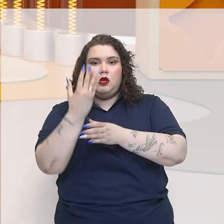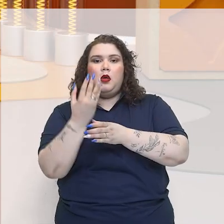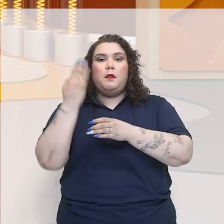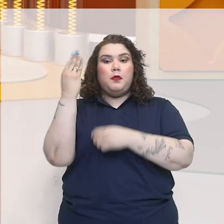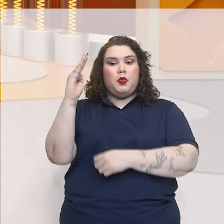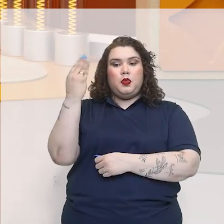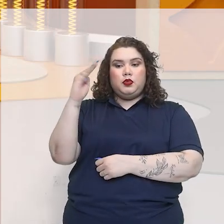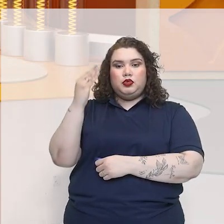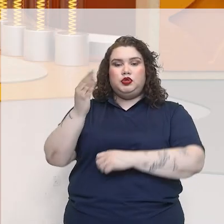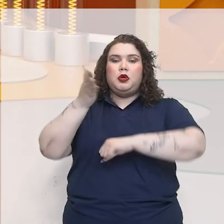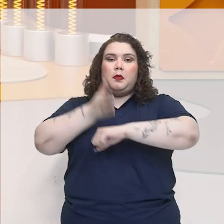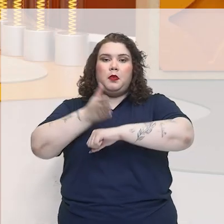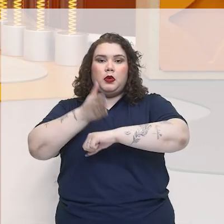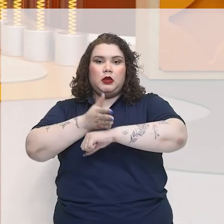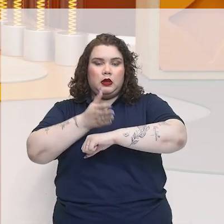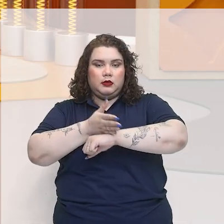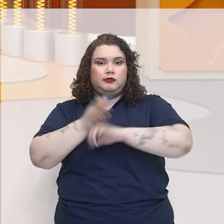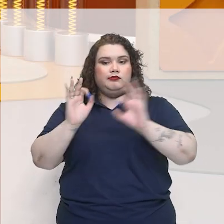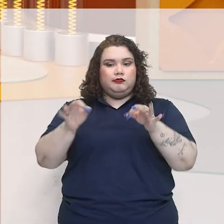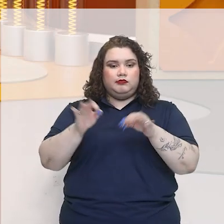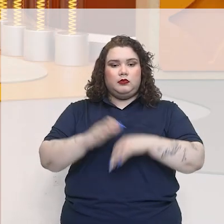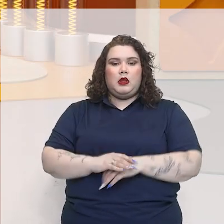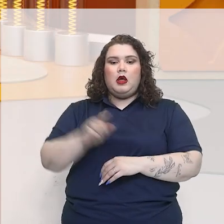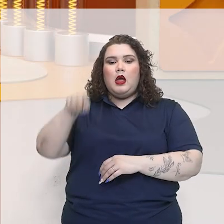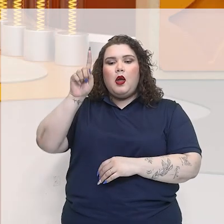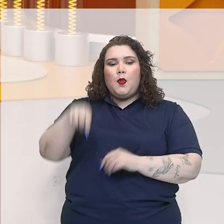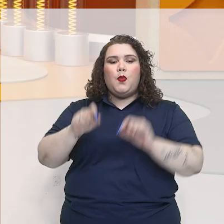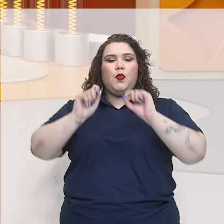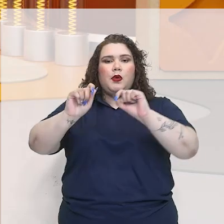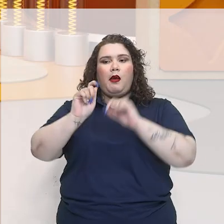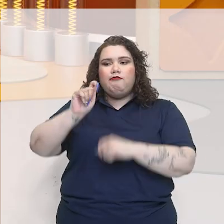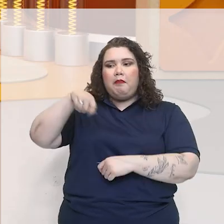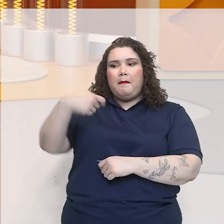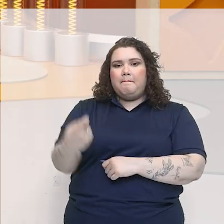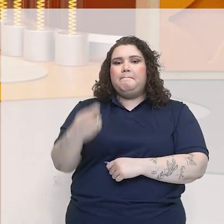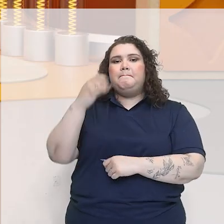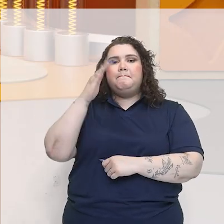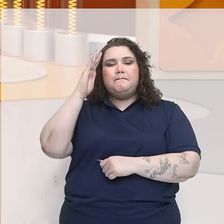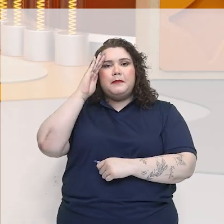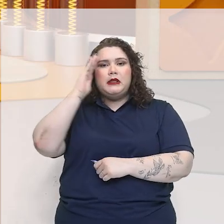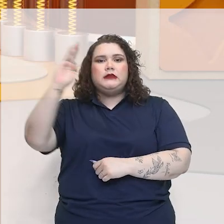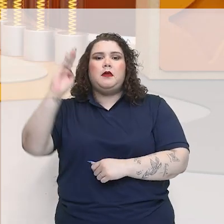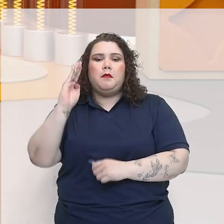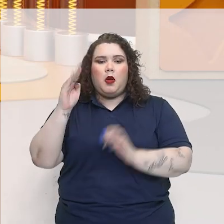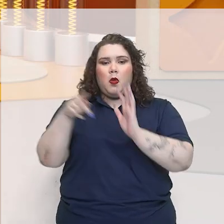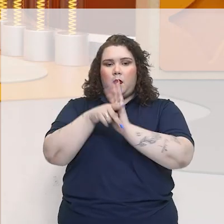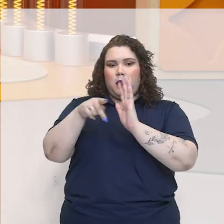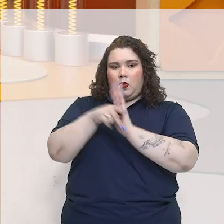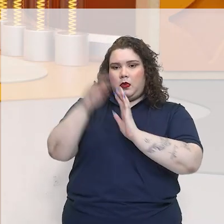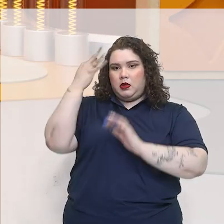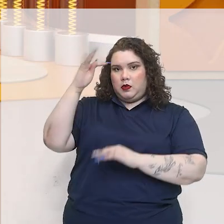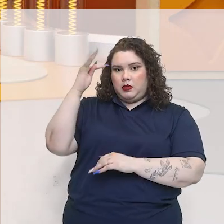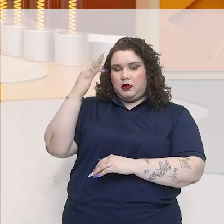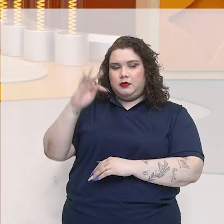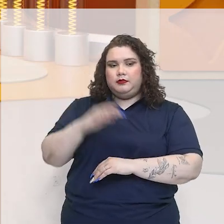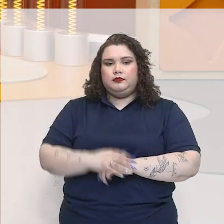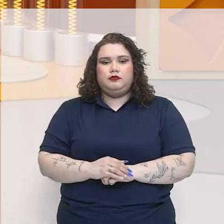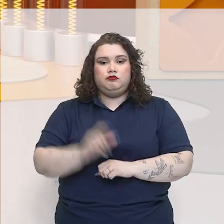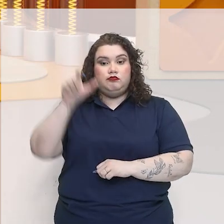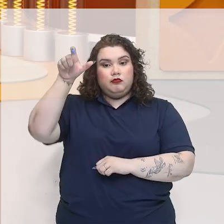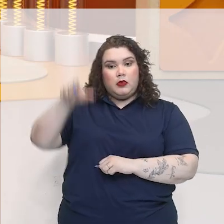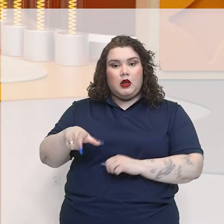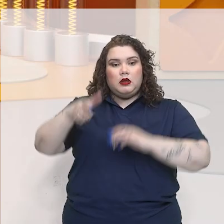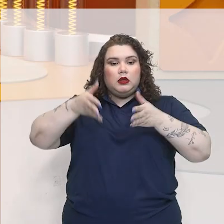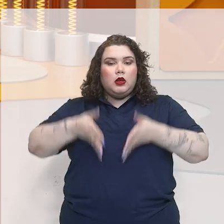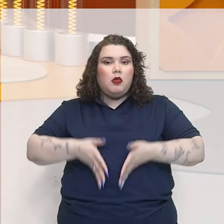biologia moderna. É considerado, então, o pai da teoria da evolução das espécies, ok? Então, o Charles Darwin,